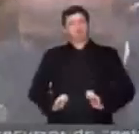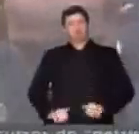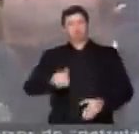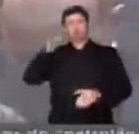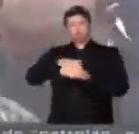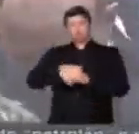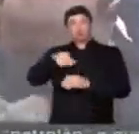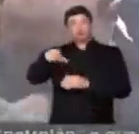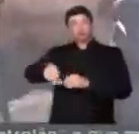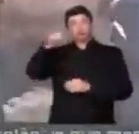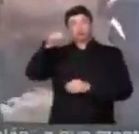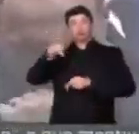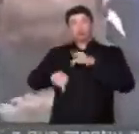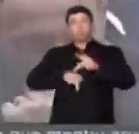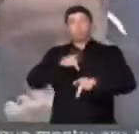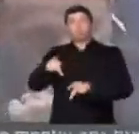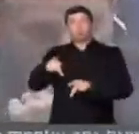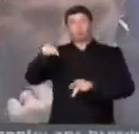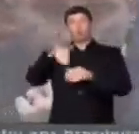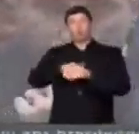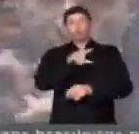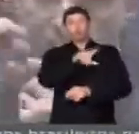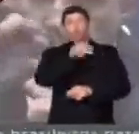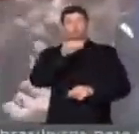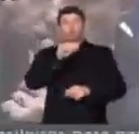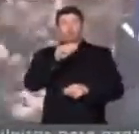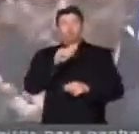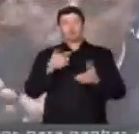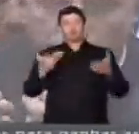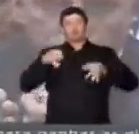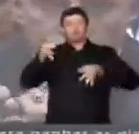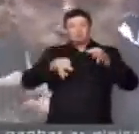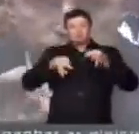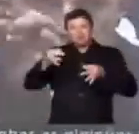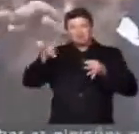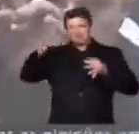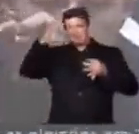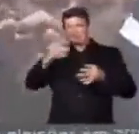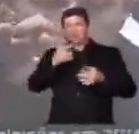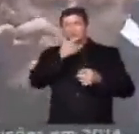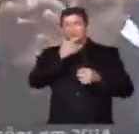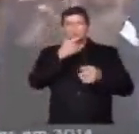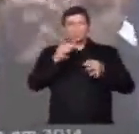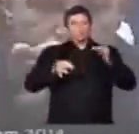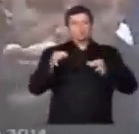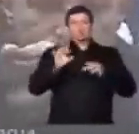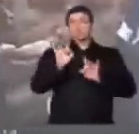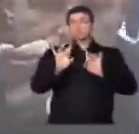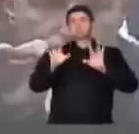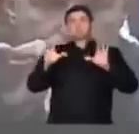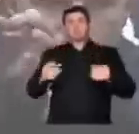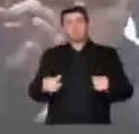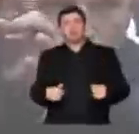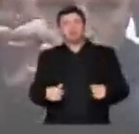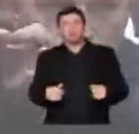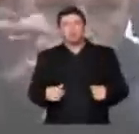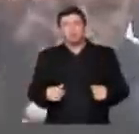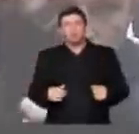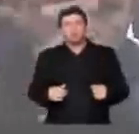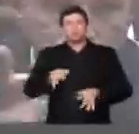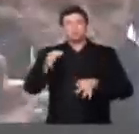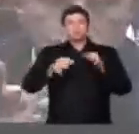eleita democraticamente pelo voto popular, sendo julgada por um tribunal de exceção, um